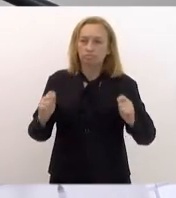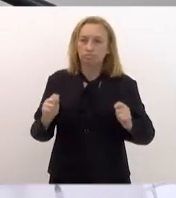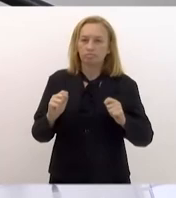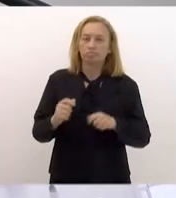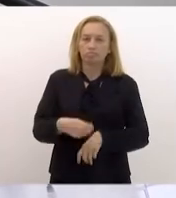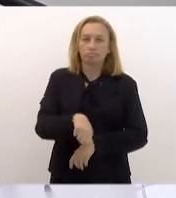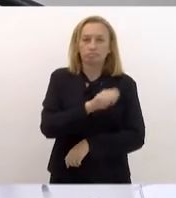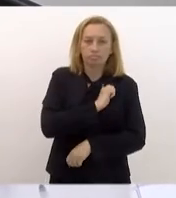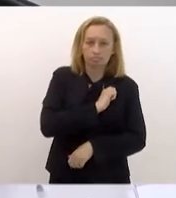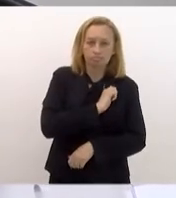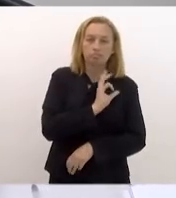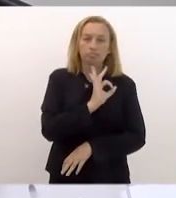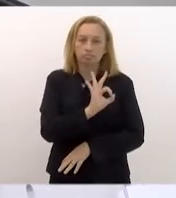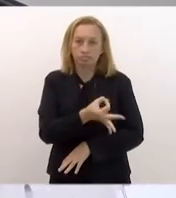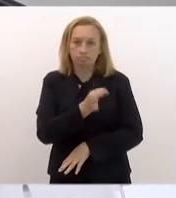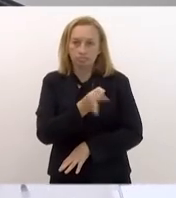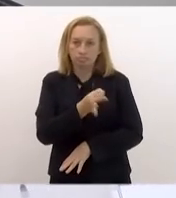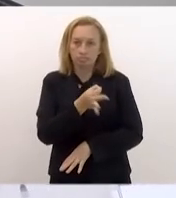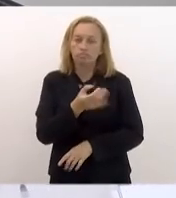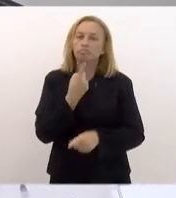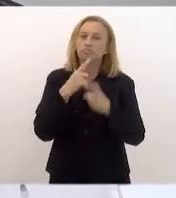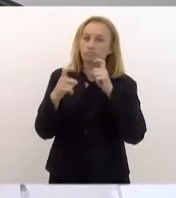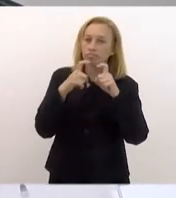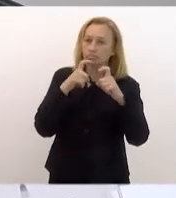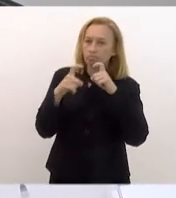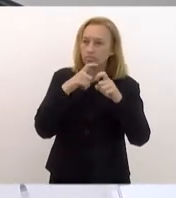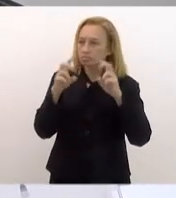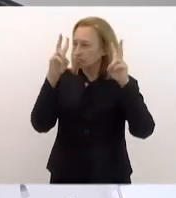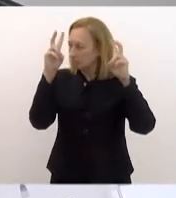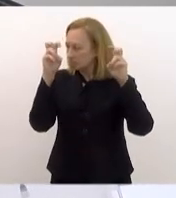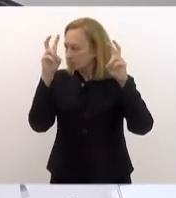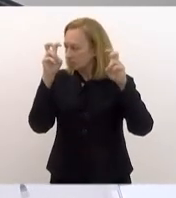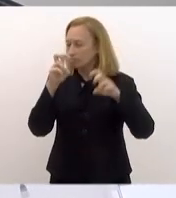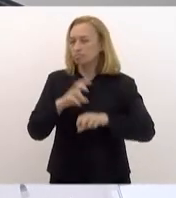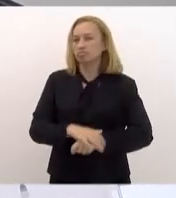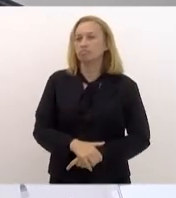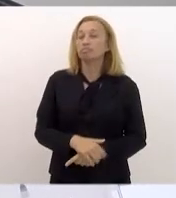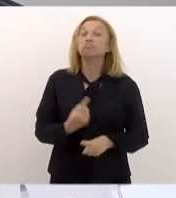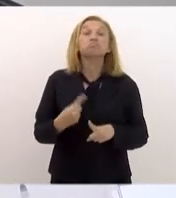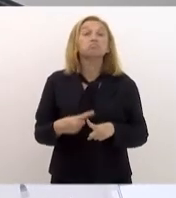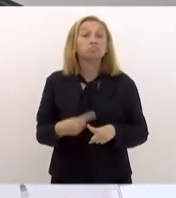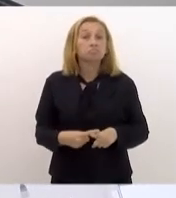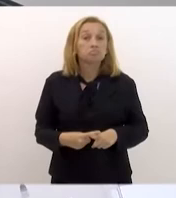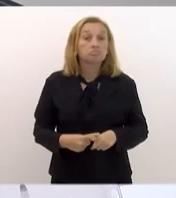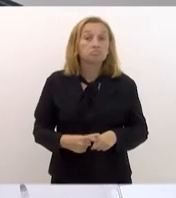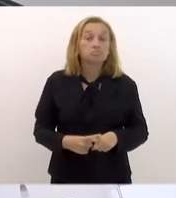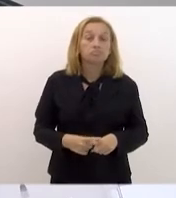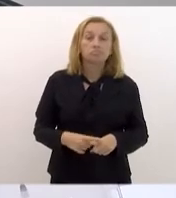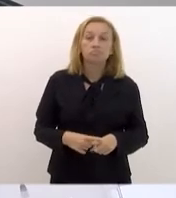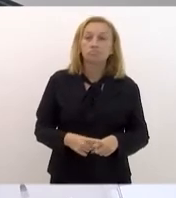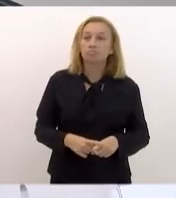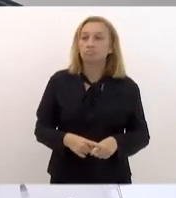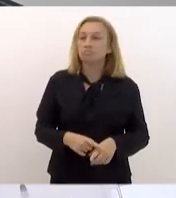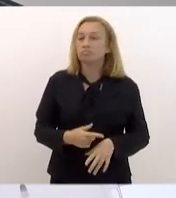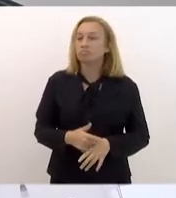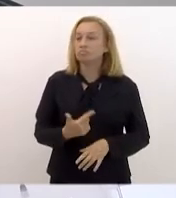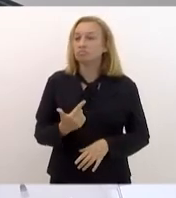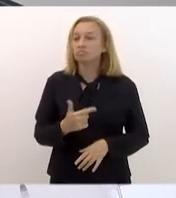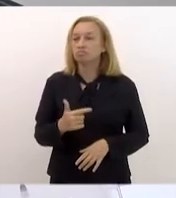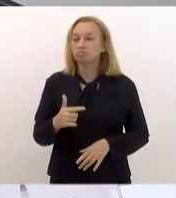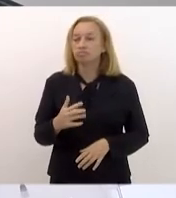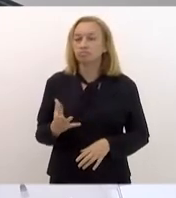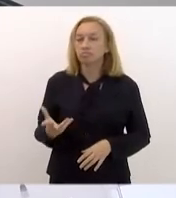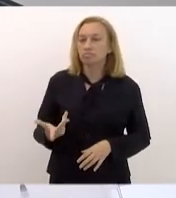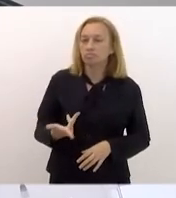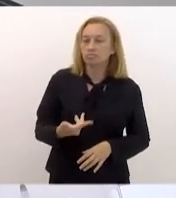fiscal, exatamente discutindo essa questão. Porque se você não garante sinais de